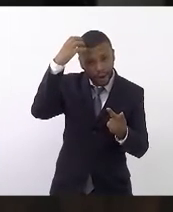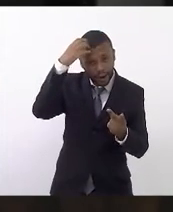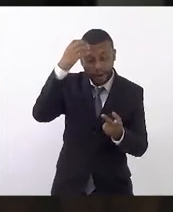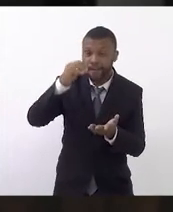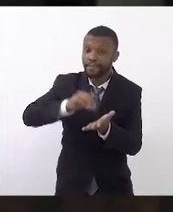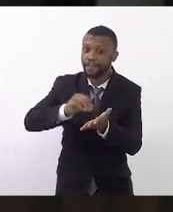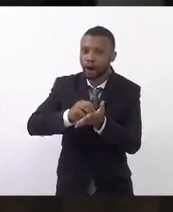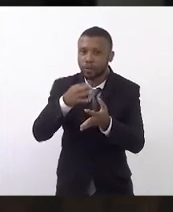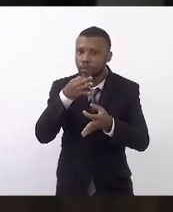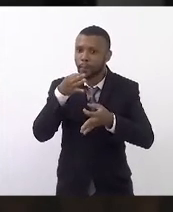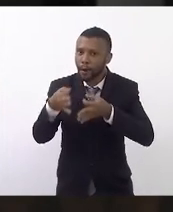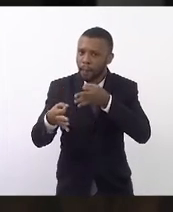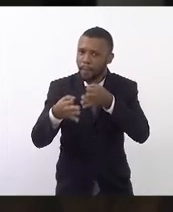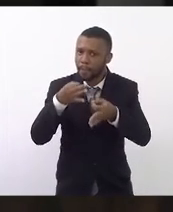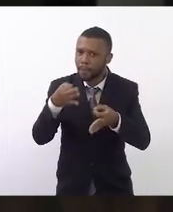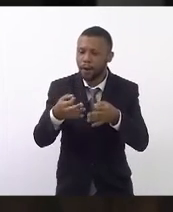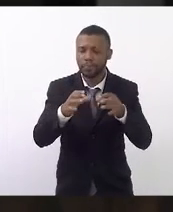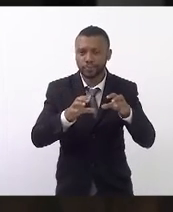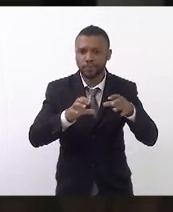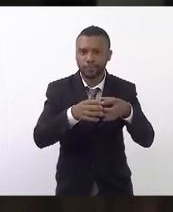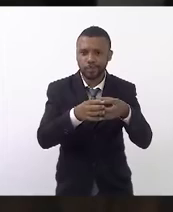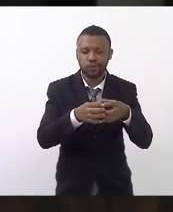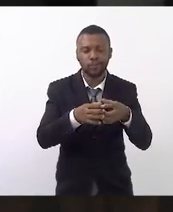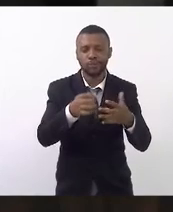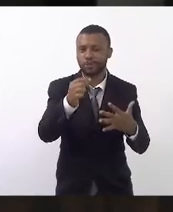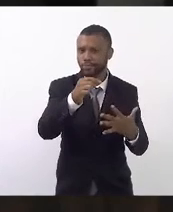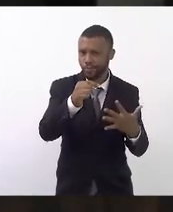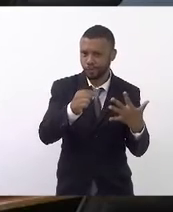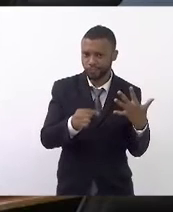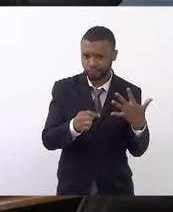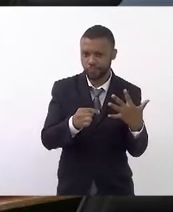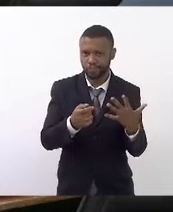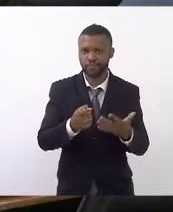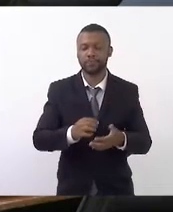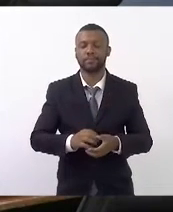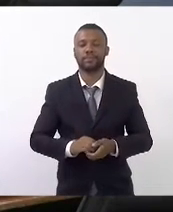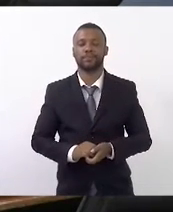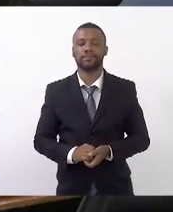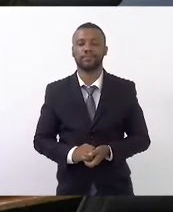Desenvolvimento Regional, de Defesa Civil e da Mesa Diretora.